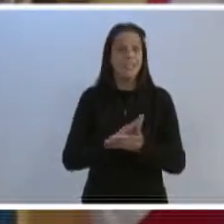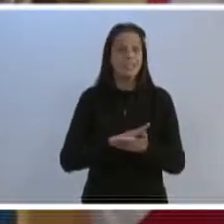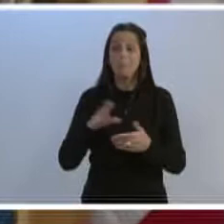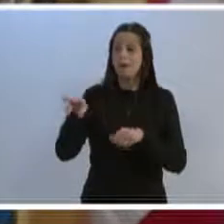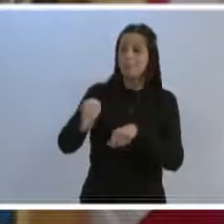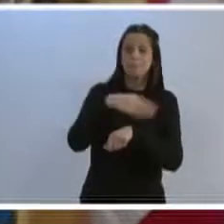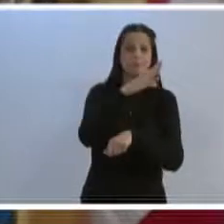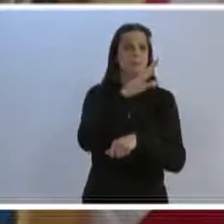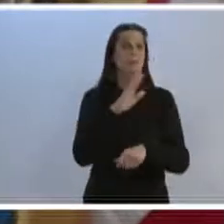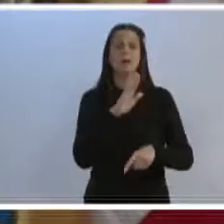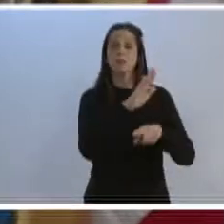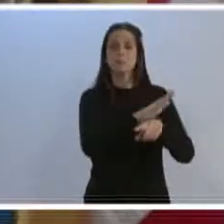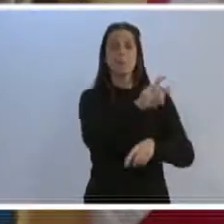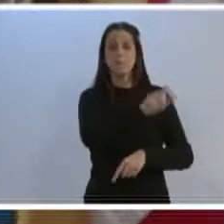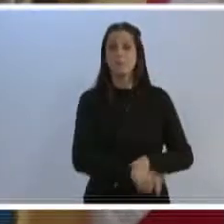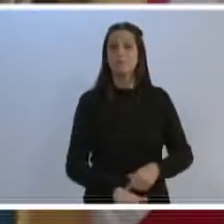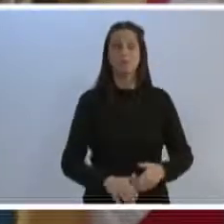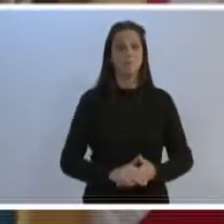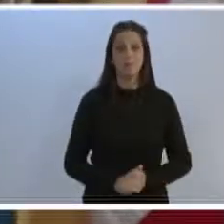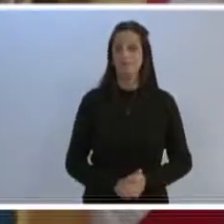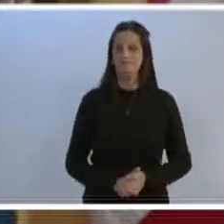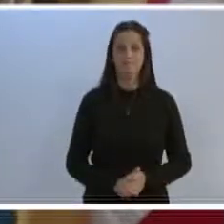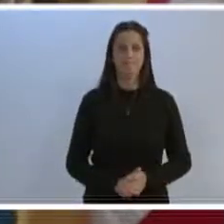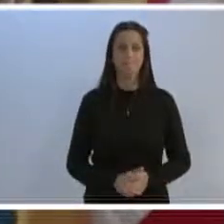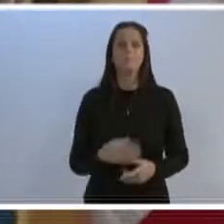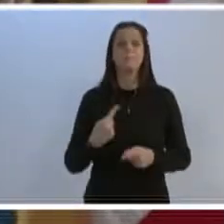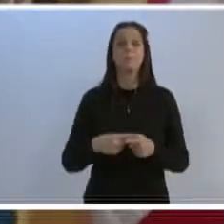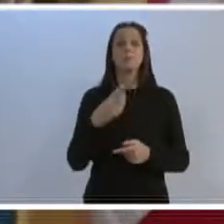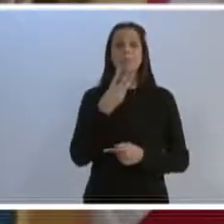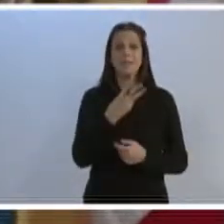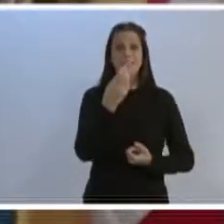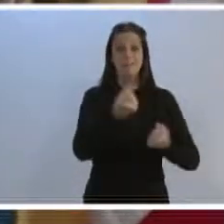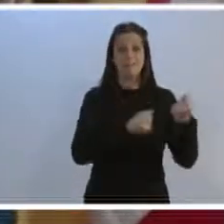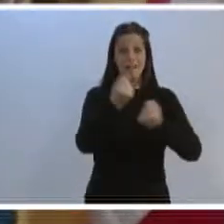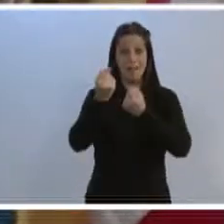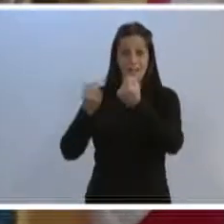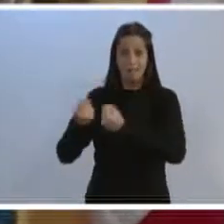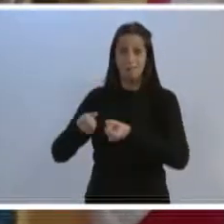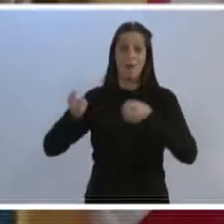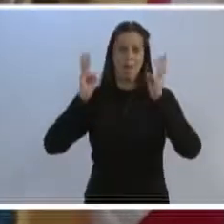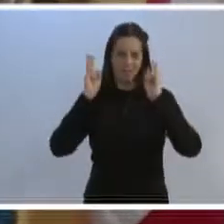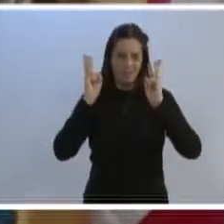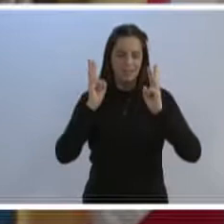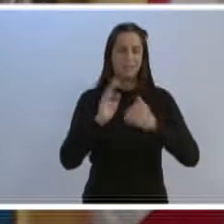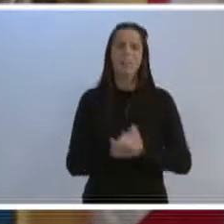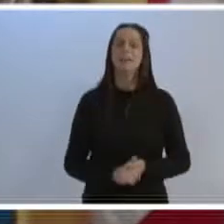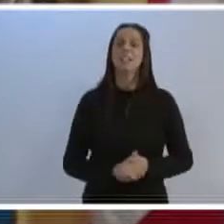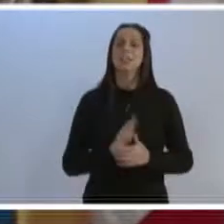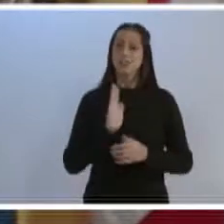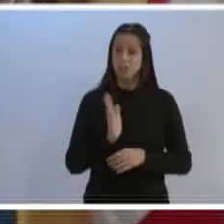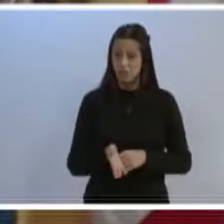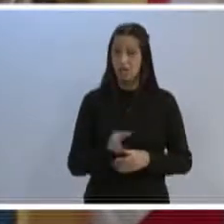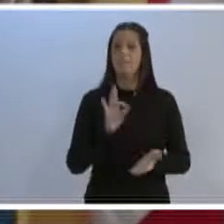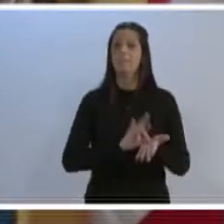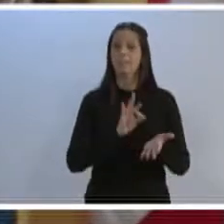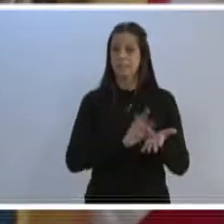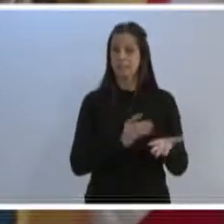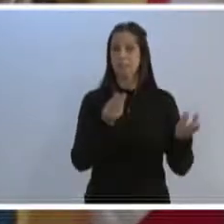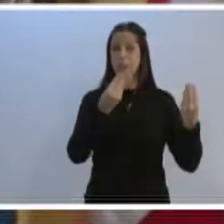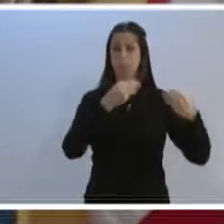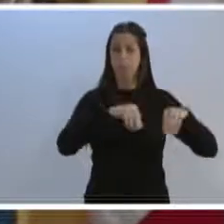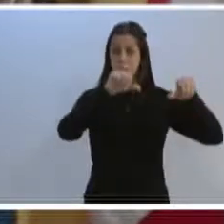ao cidadão porque os três veículos dessa unidade básica eles estão em situação deplorável em